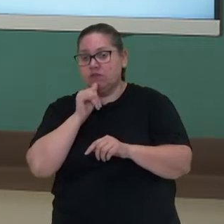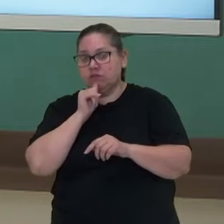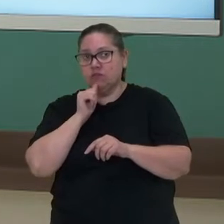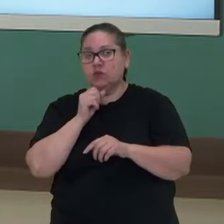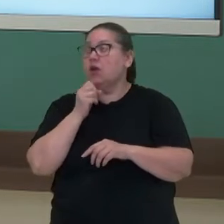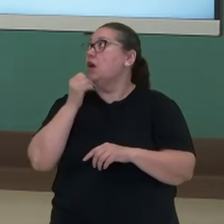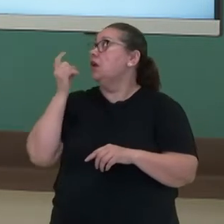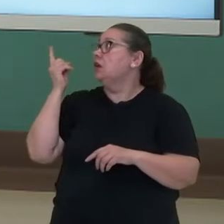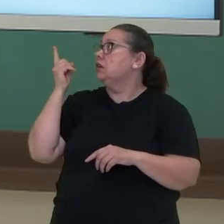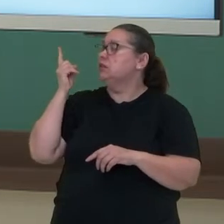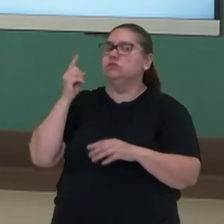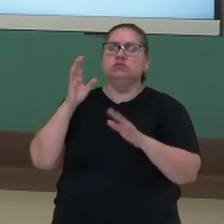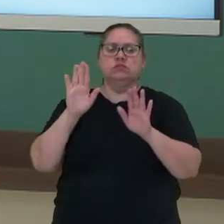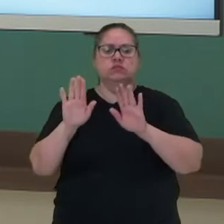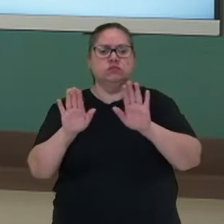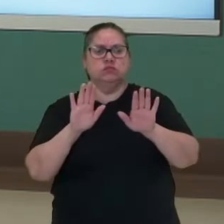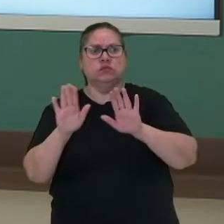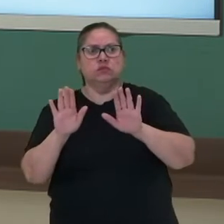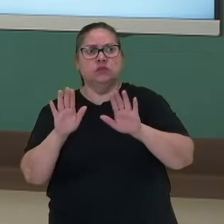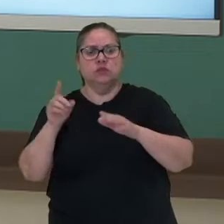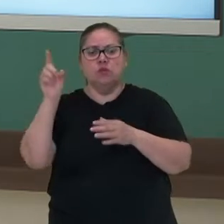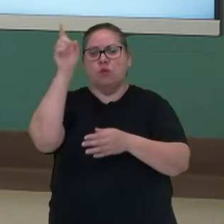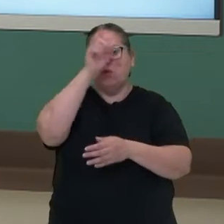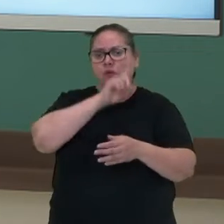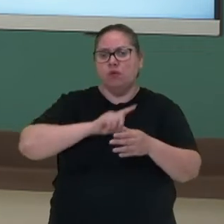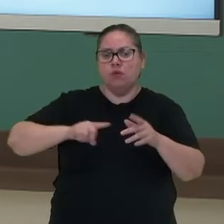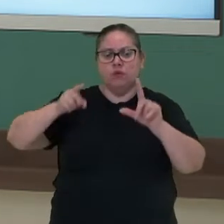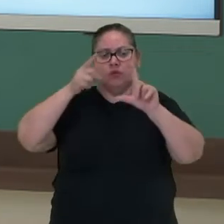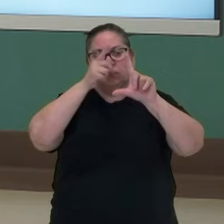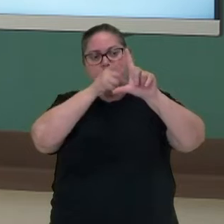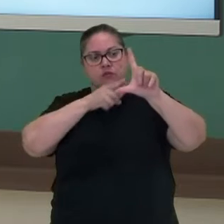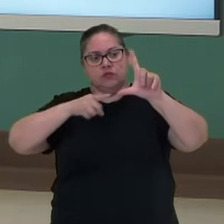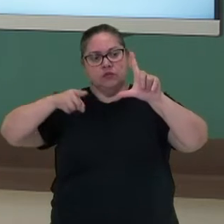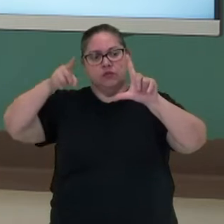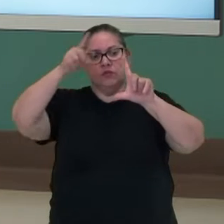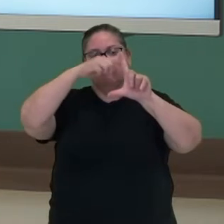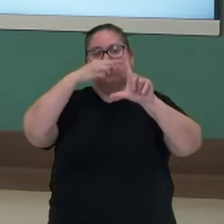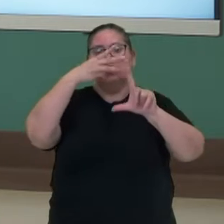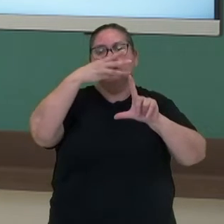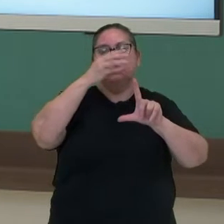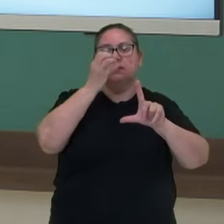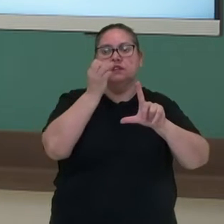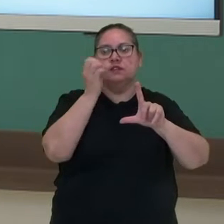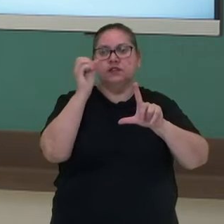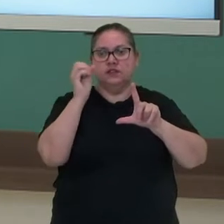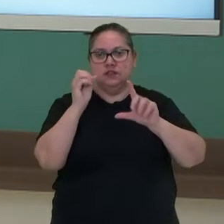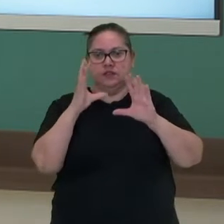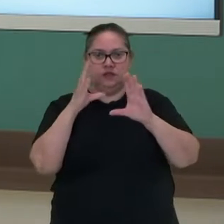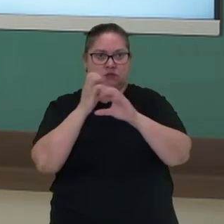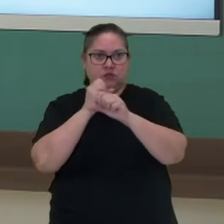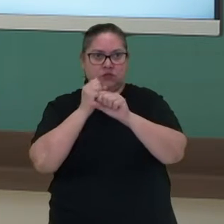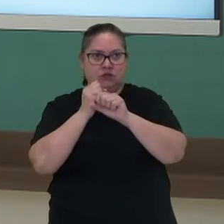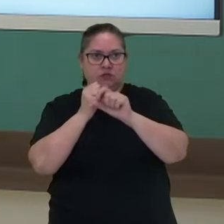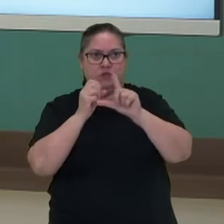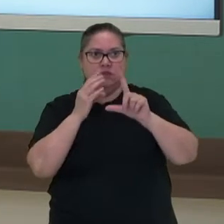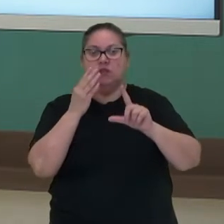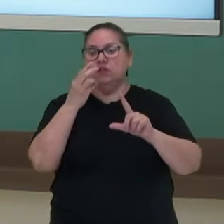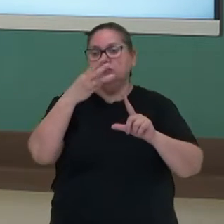exemplos. E relacionando com a circunferência, porque eu posso ter o transferidor 360, né, que é uma volta inteira. Então, uma volta